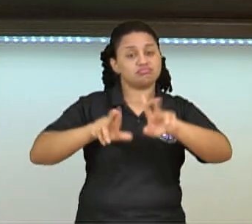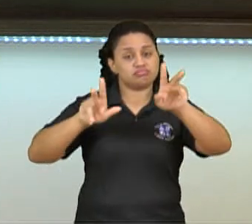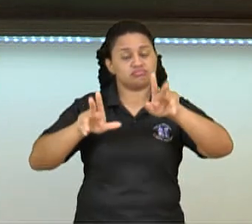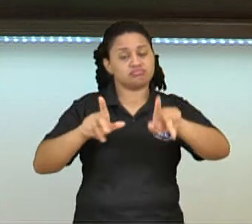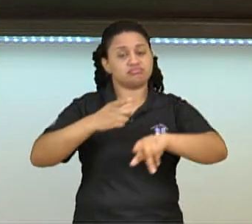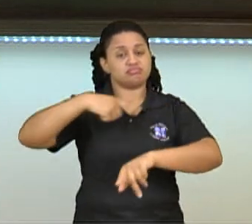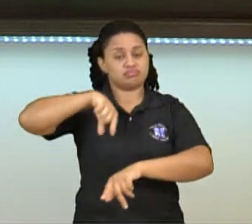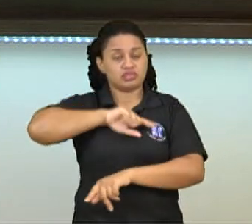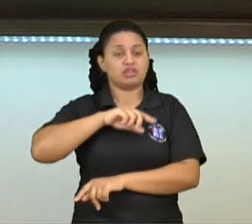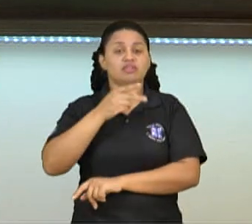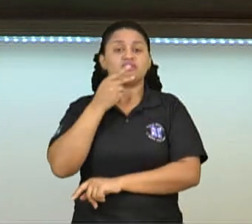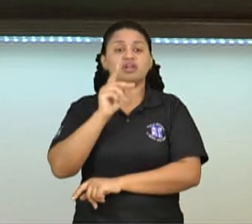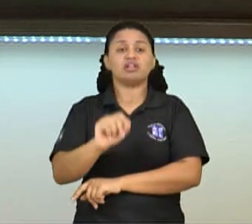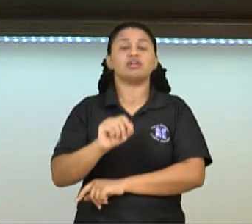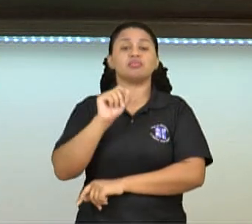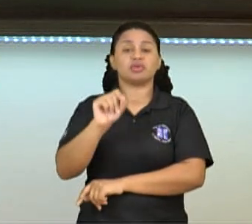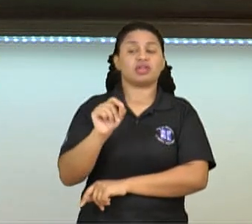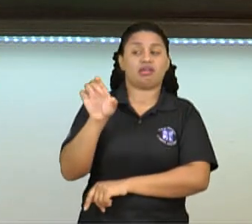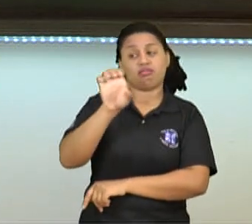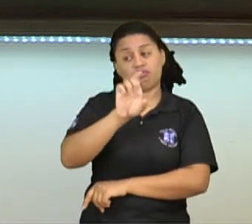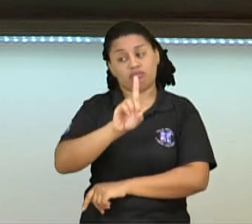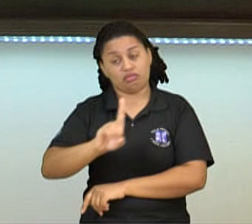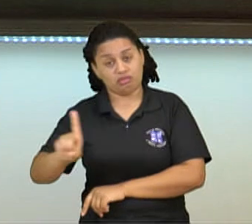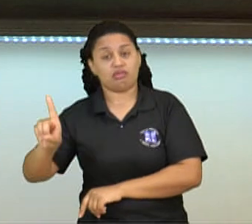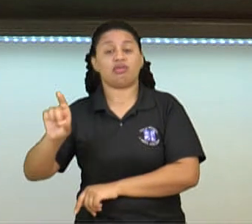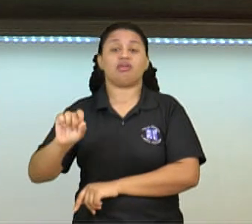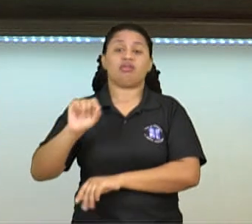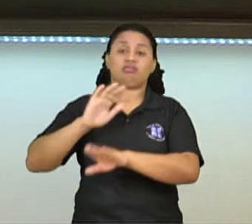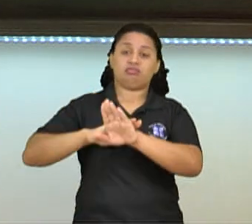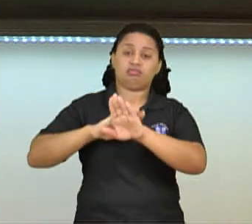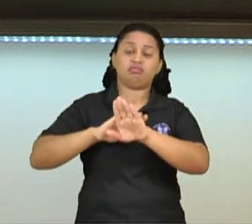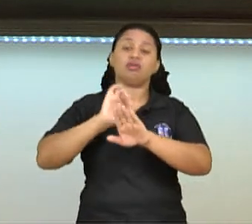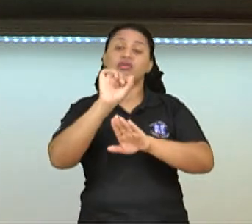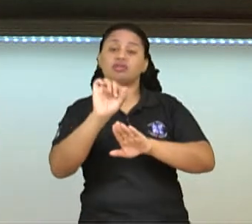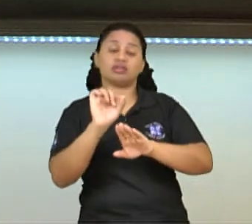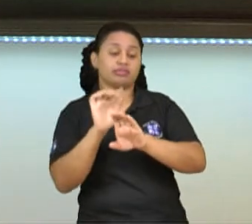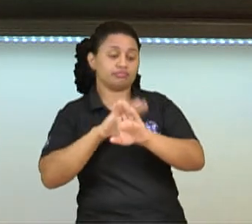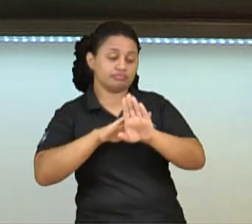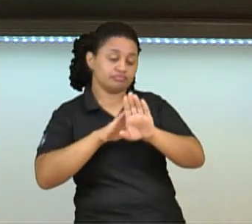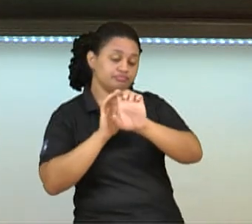nós chamamos de quem é de direita e quem é de esquerda.